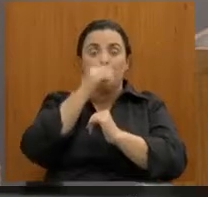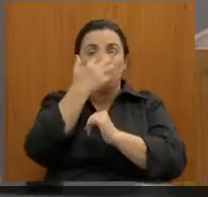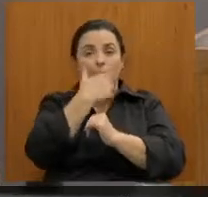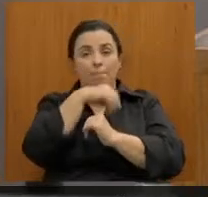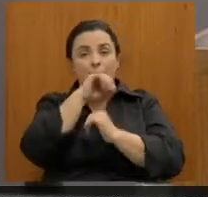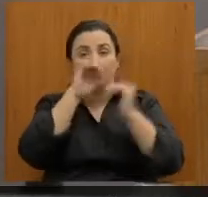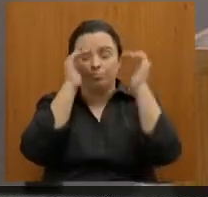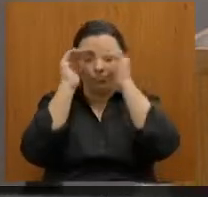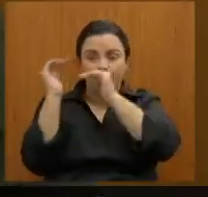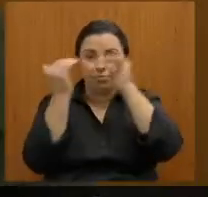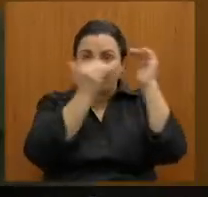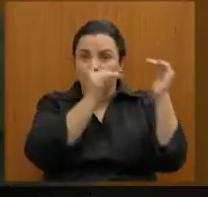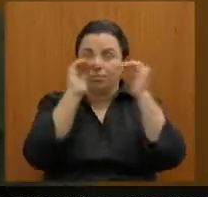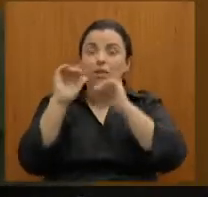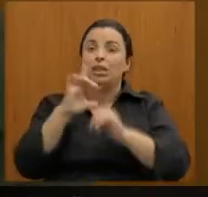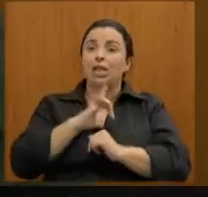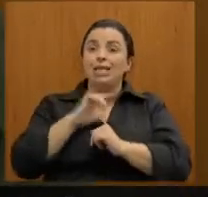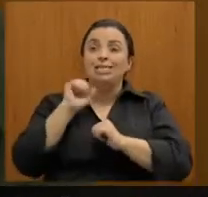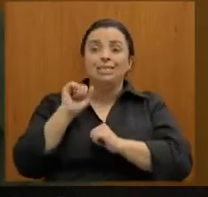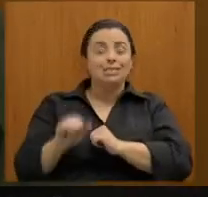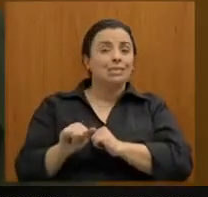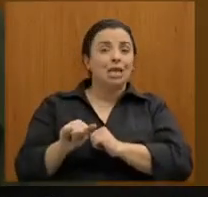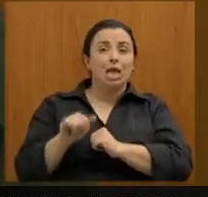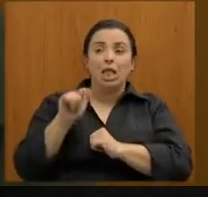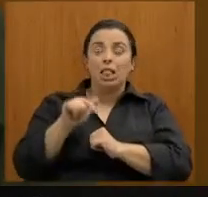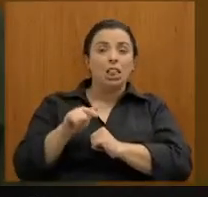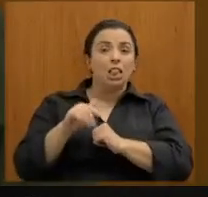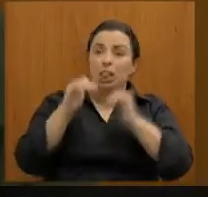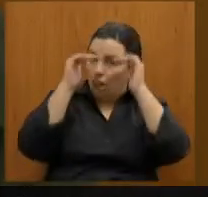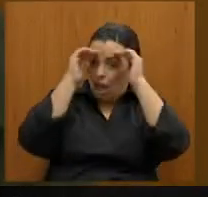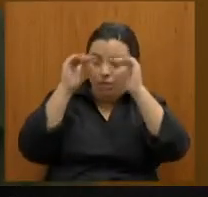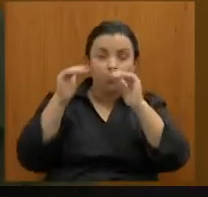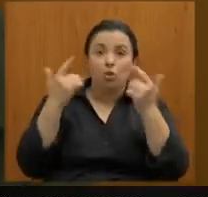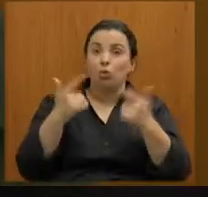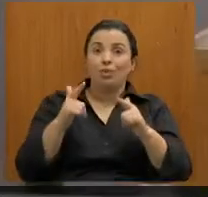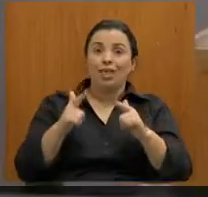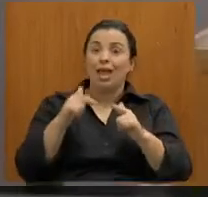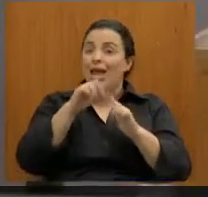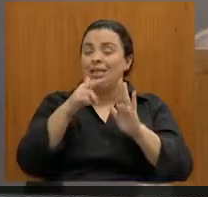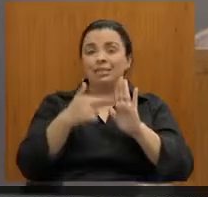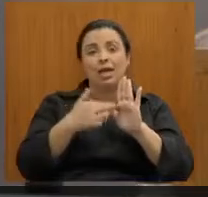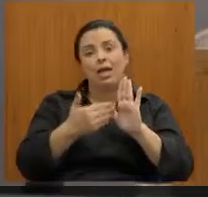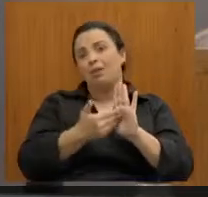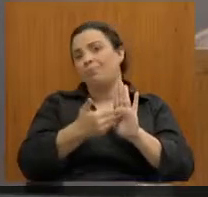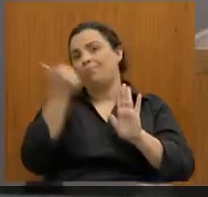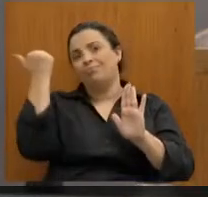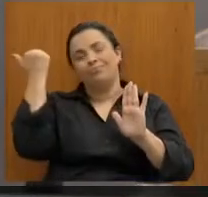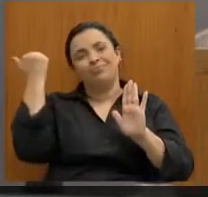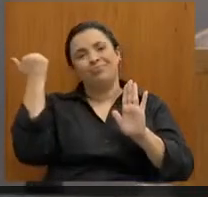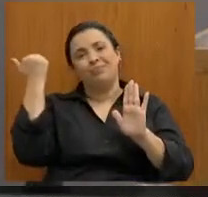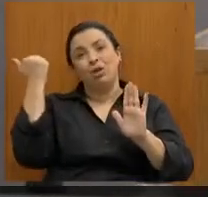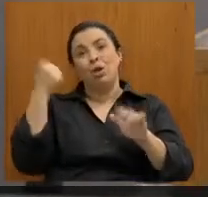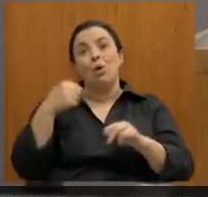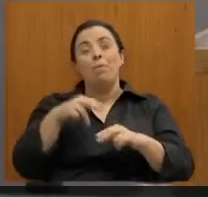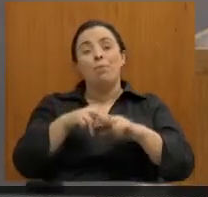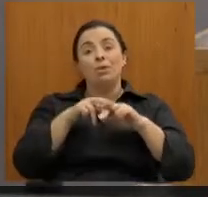quando ela não acontece isso não pode ser regra porque favorece a manutenção do ciclo de violência